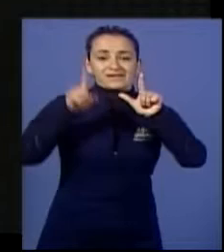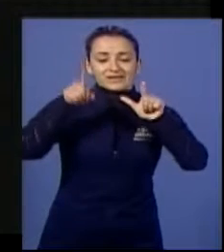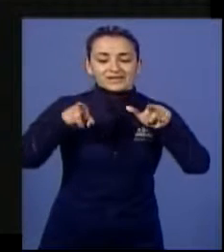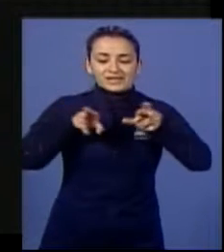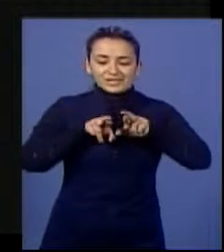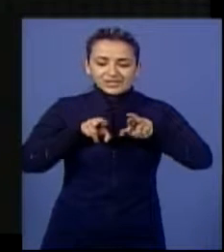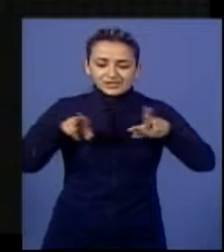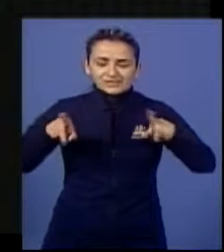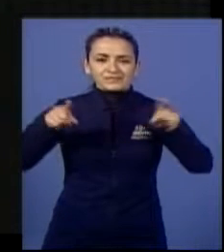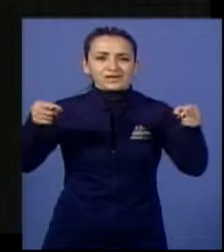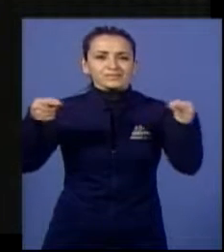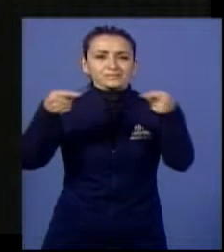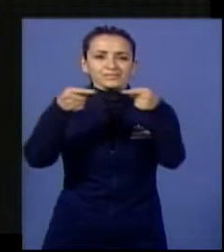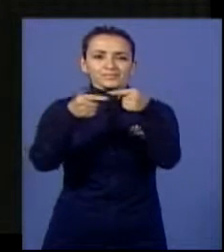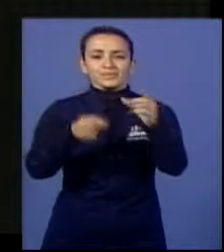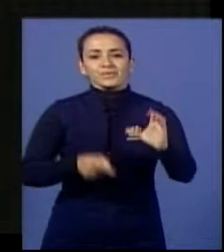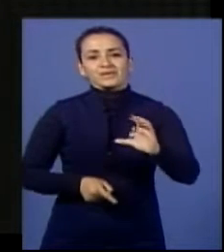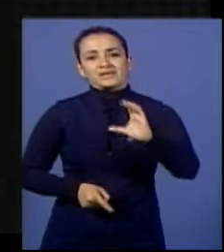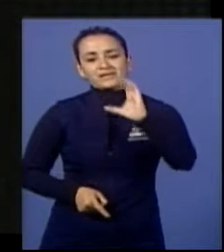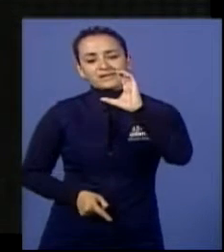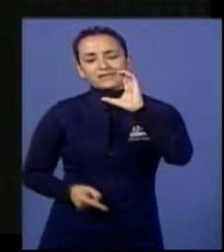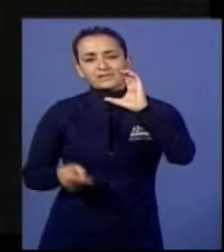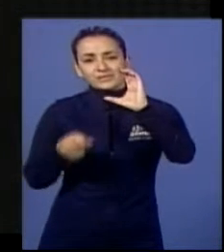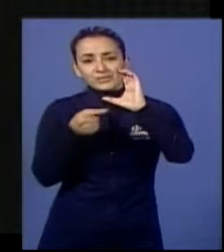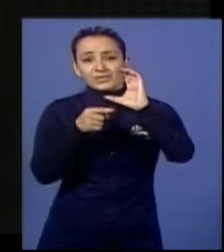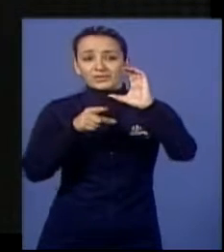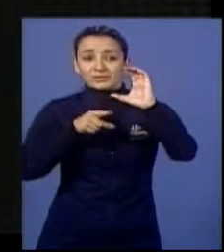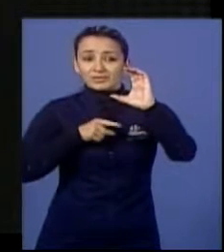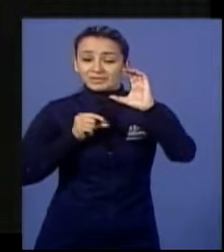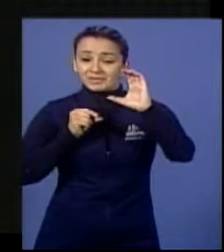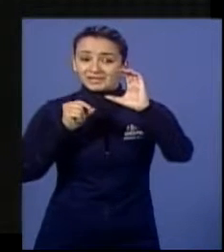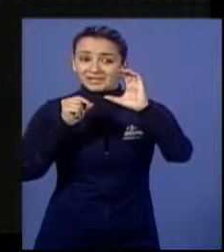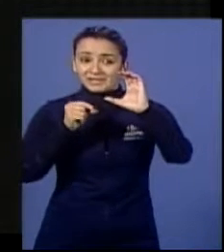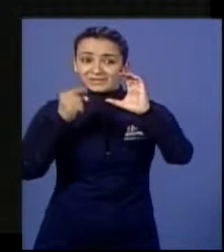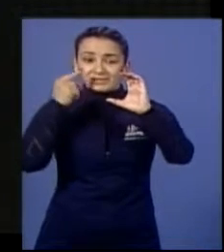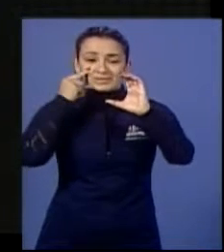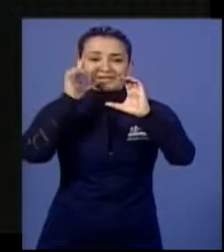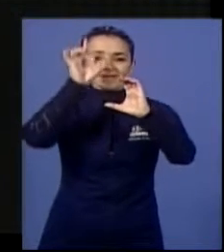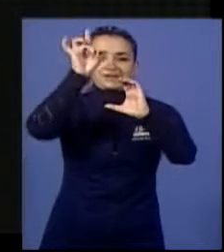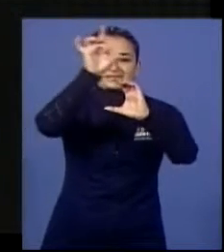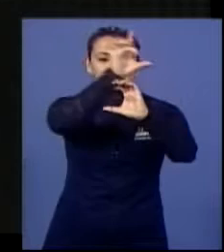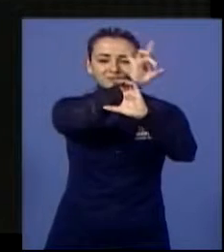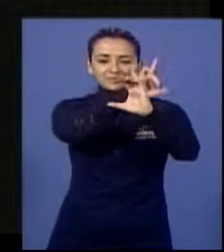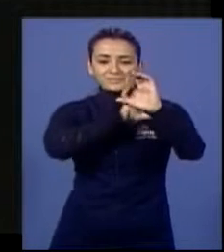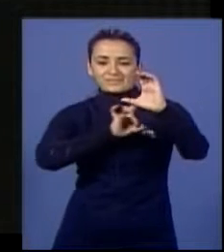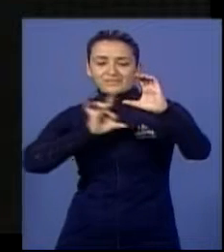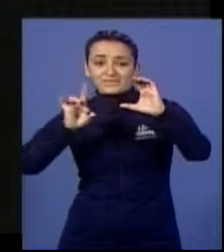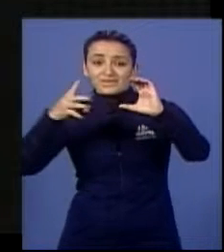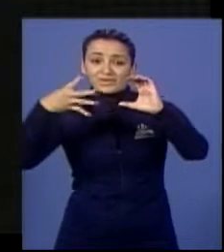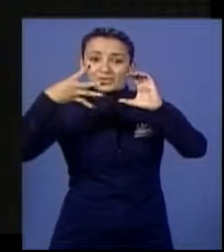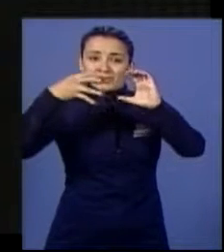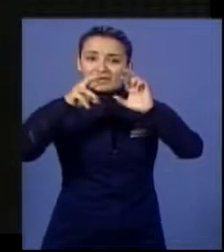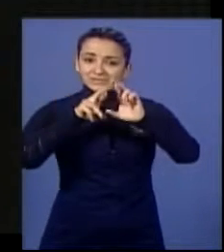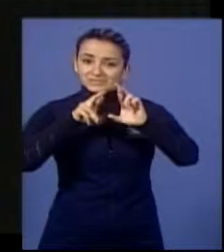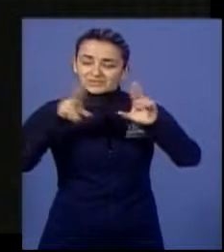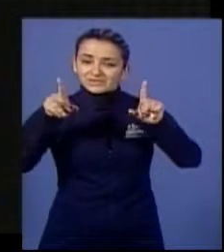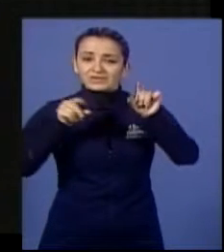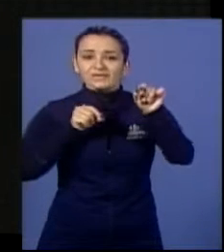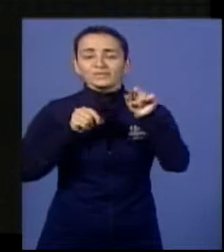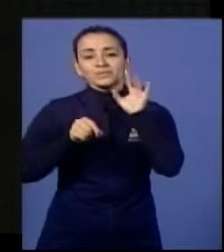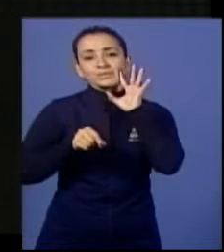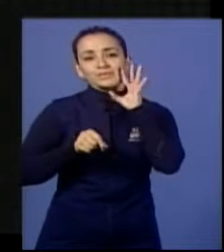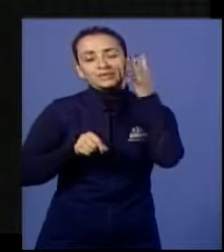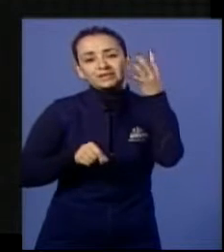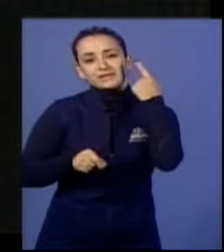carbono quiral. Carbono quiral é um carbono que tem 4 ligantes diferentes presos nele. E quando acontece isso,